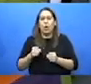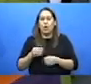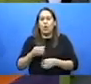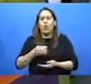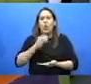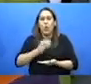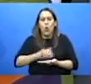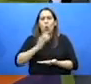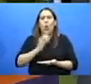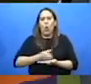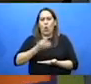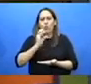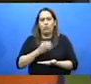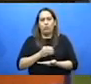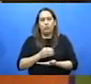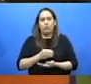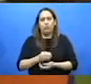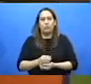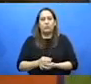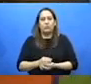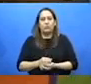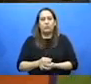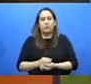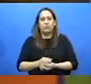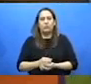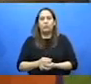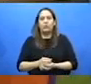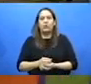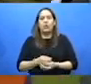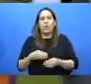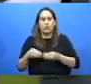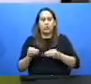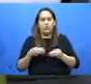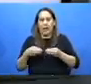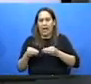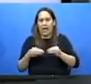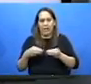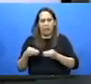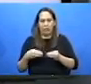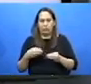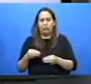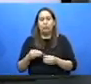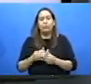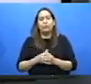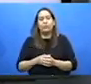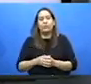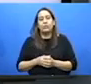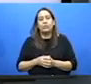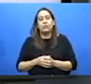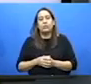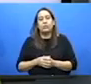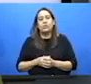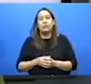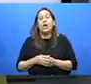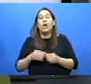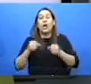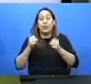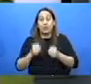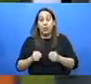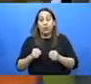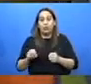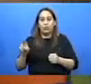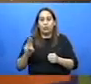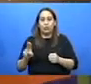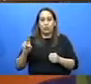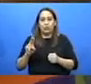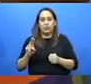copo descartável ou um copo de vidro transparente ou de plástico. Corantes alimentícios